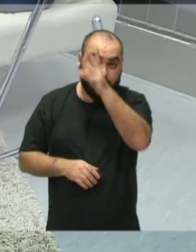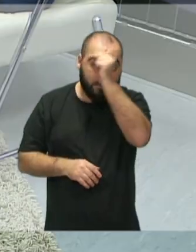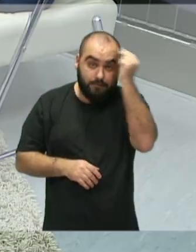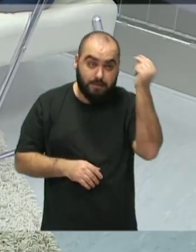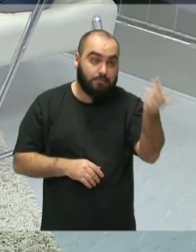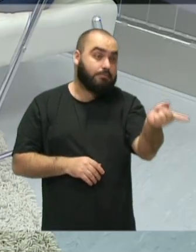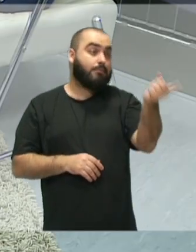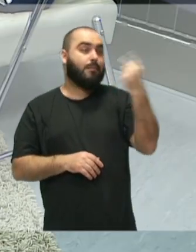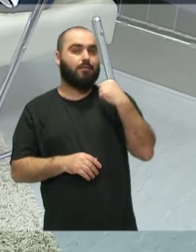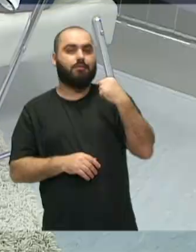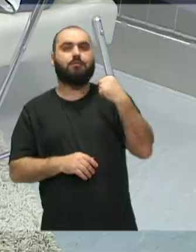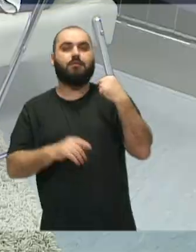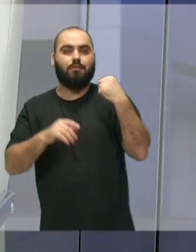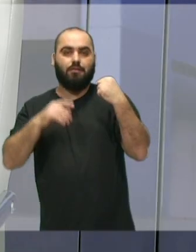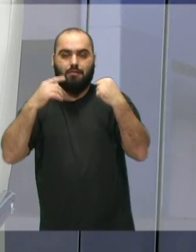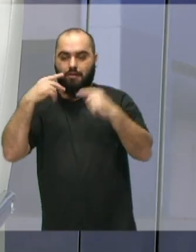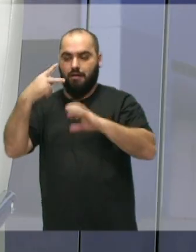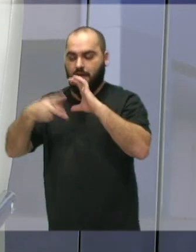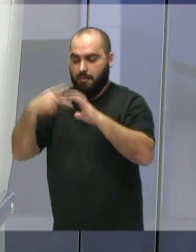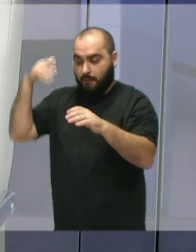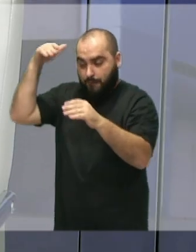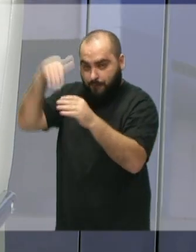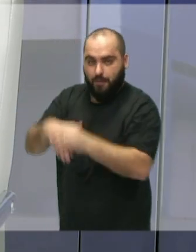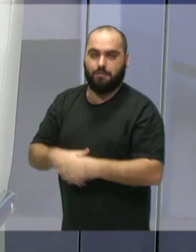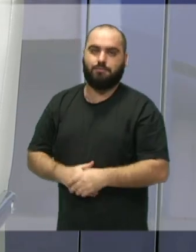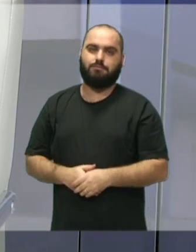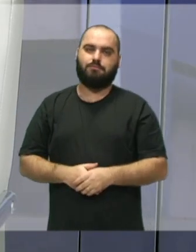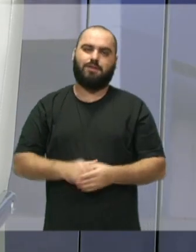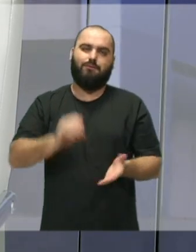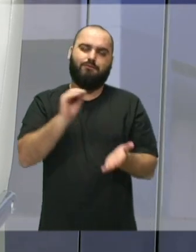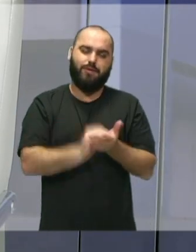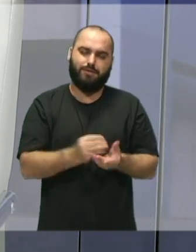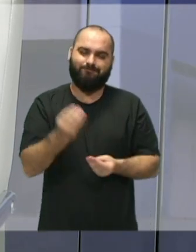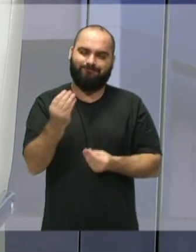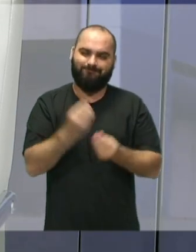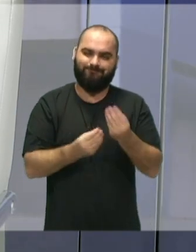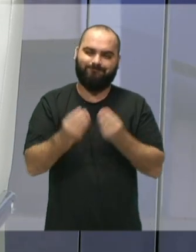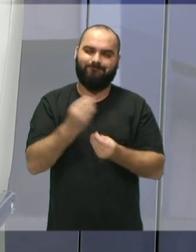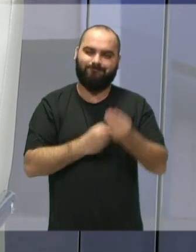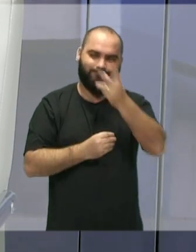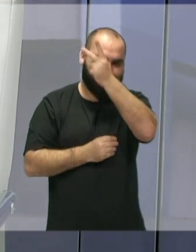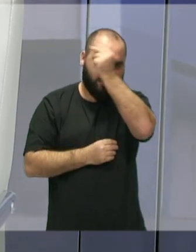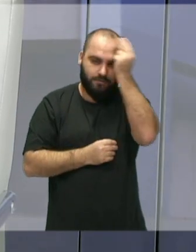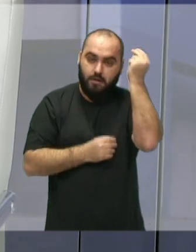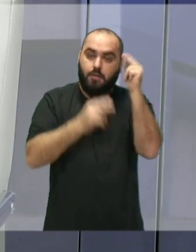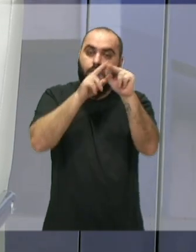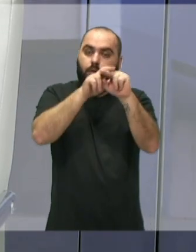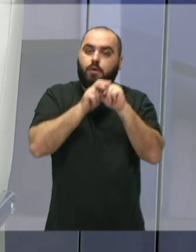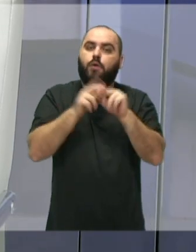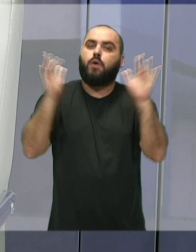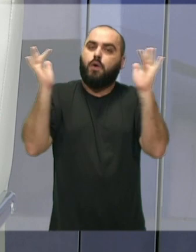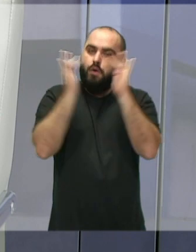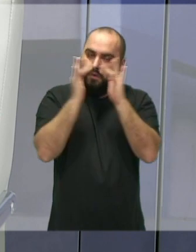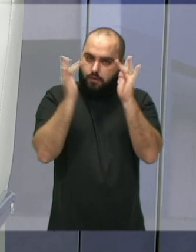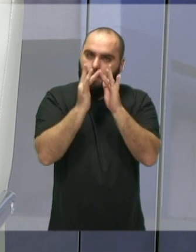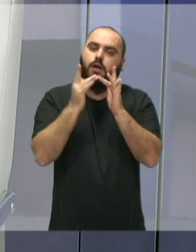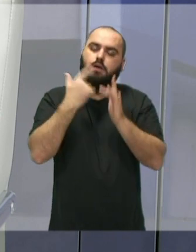Câmara. E essa falta de sensibilidade do executivo é que me incomoda. Então, ainda estou em contato com